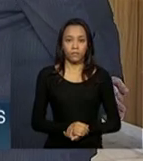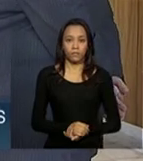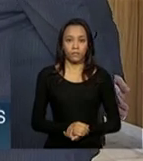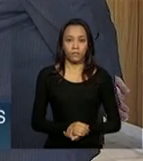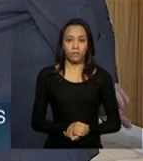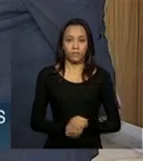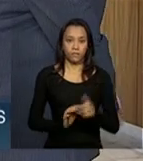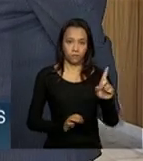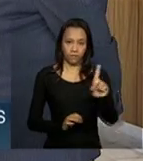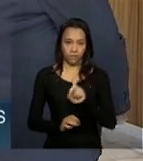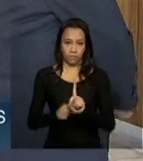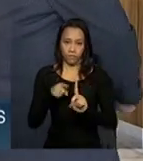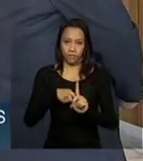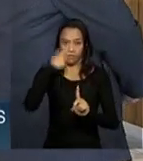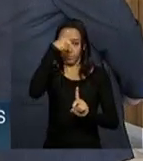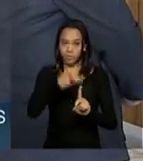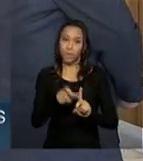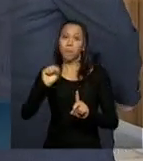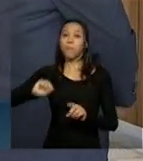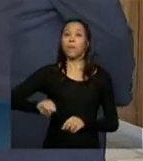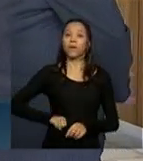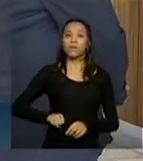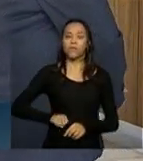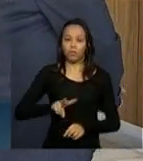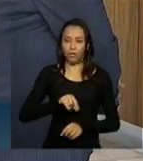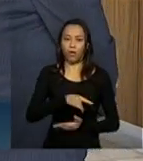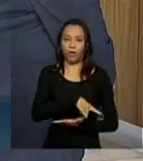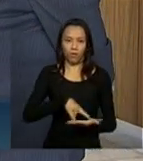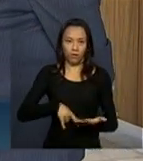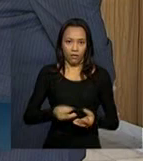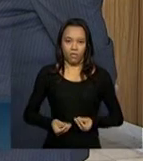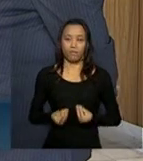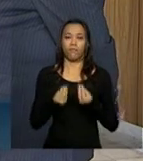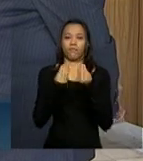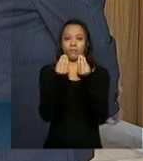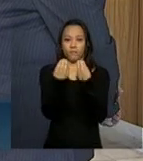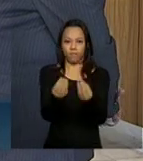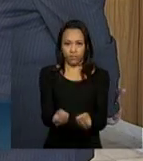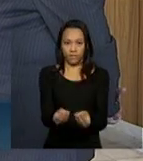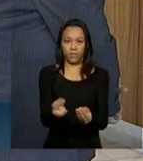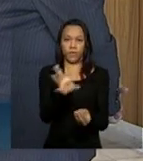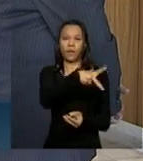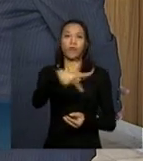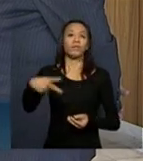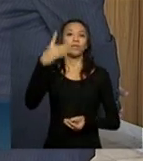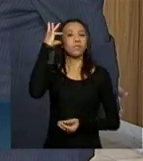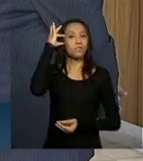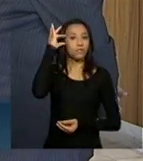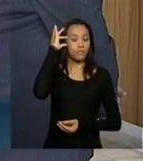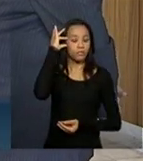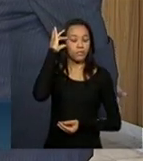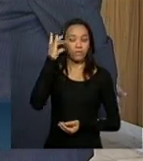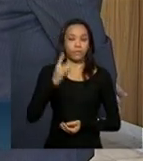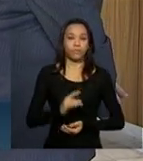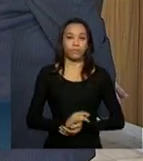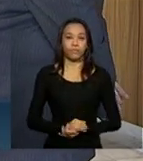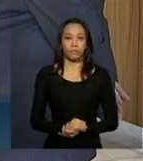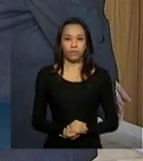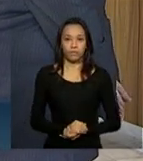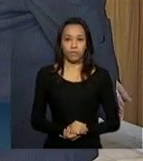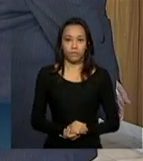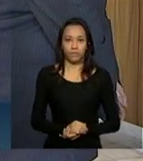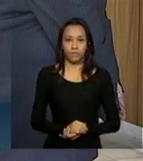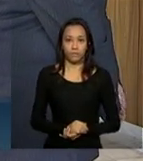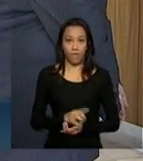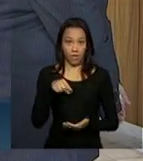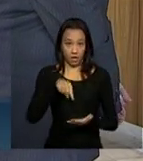O embaixador da Dinamarca vai entregar agora a sua carta credencial à presidenta Dilma Rousseff.